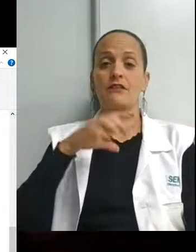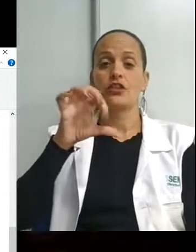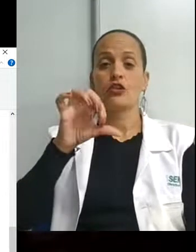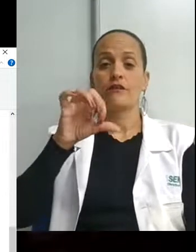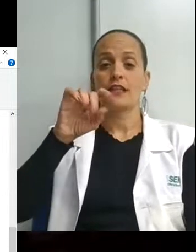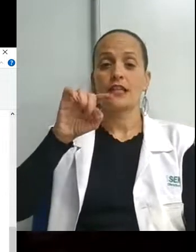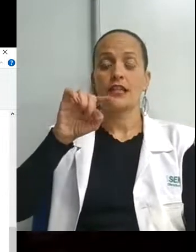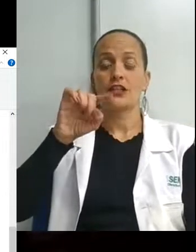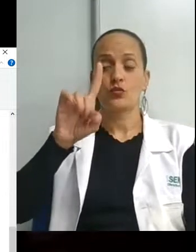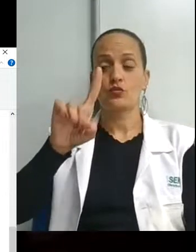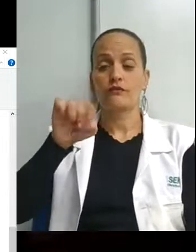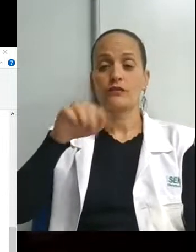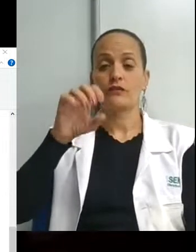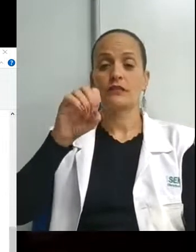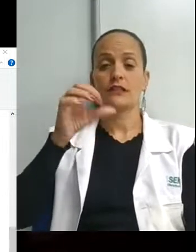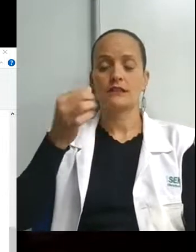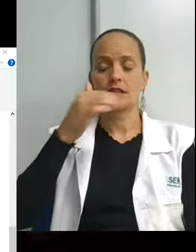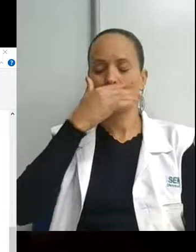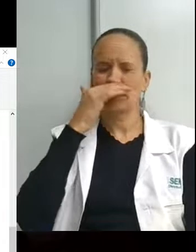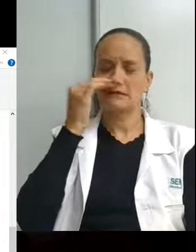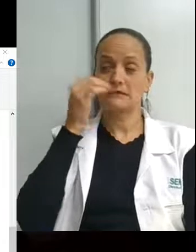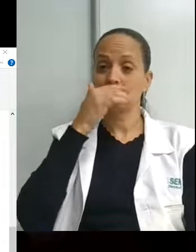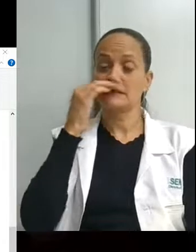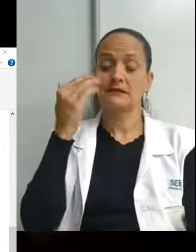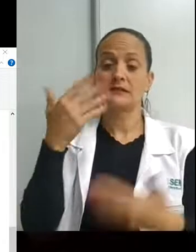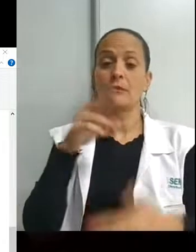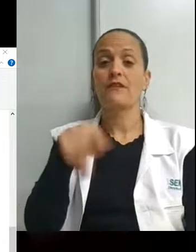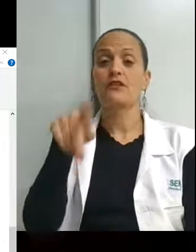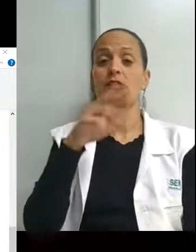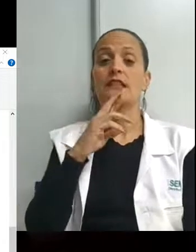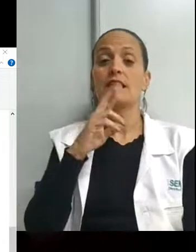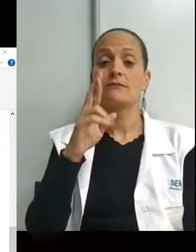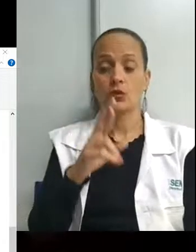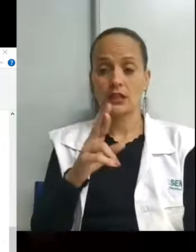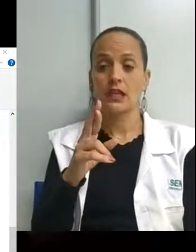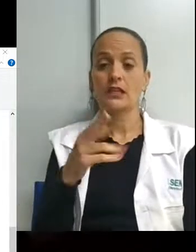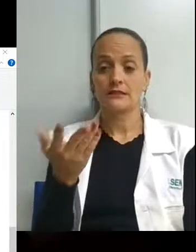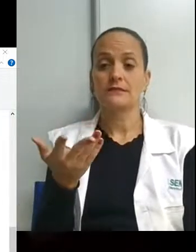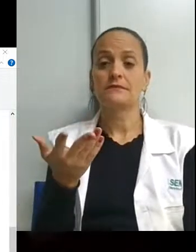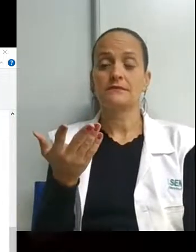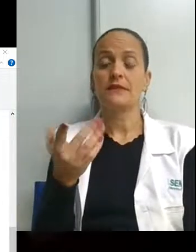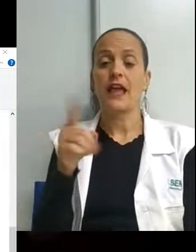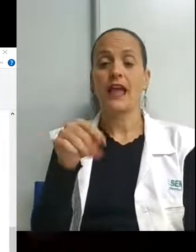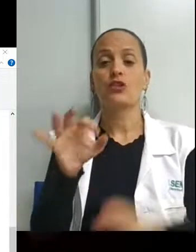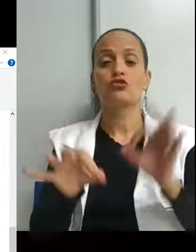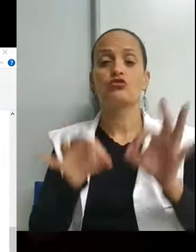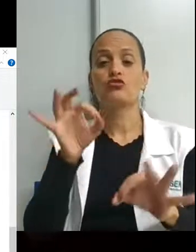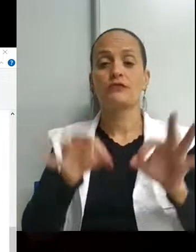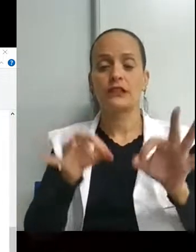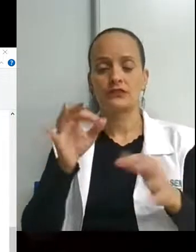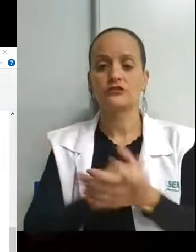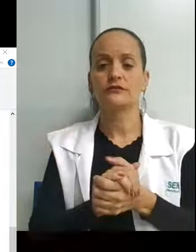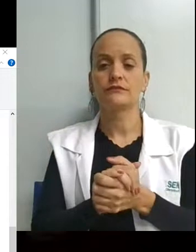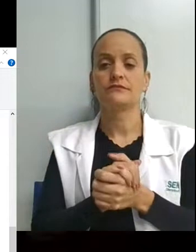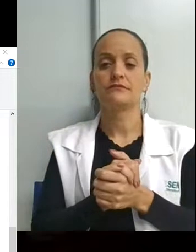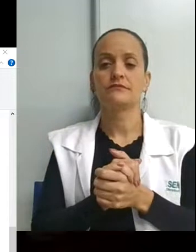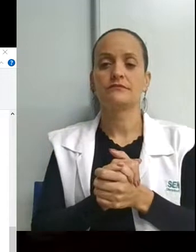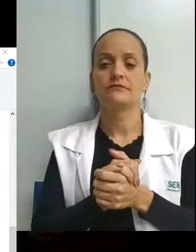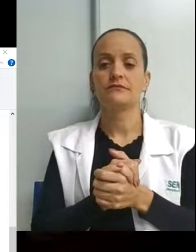91,06, certo? Então, para vocês responderem aí, ó, é essa a justificativa, certo? E